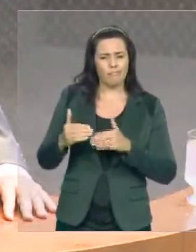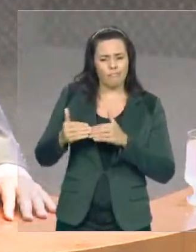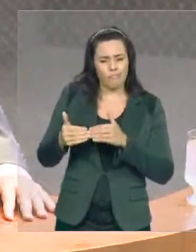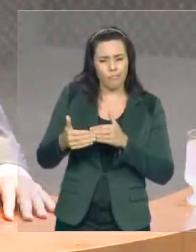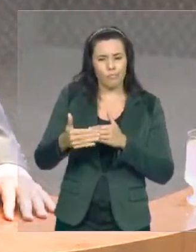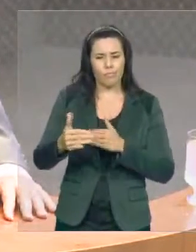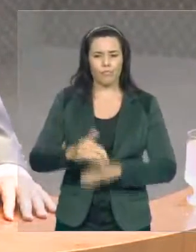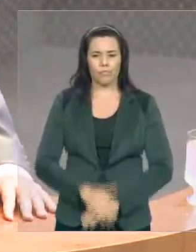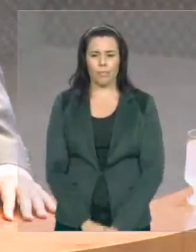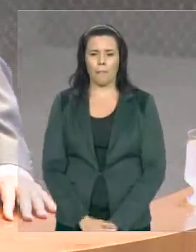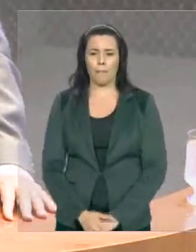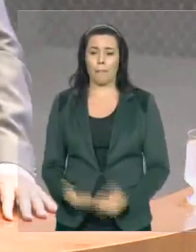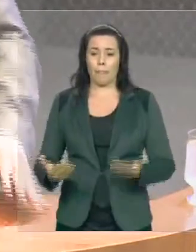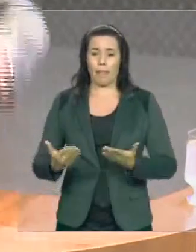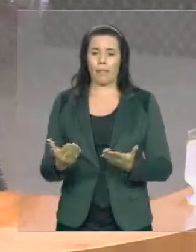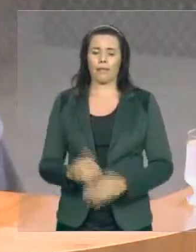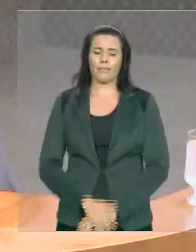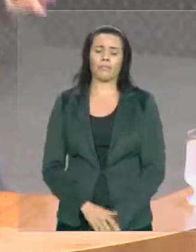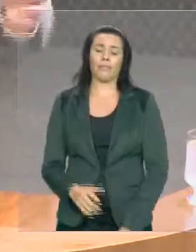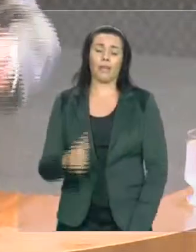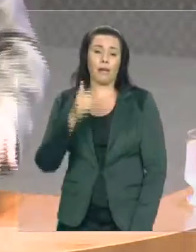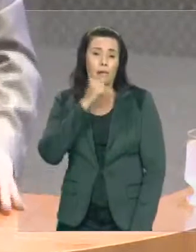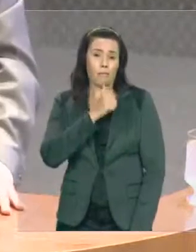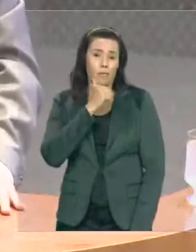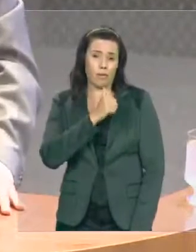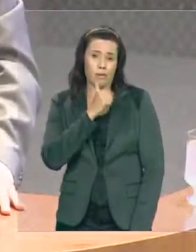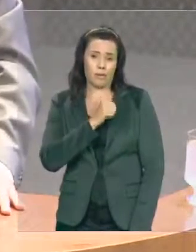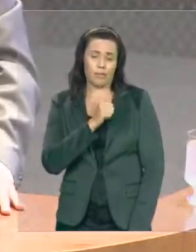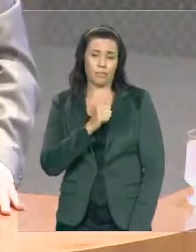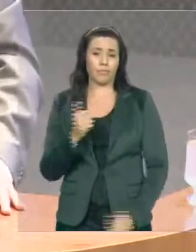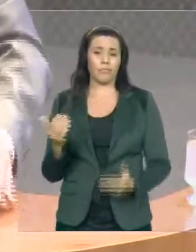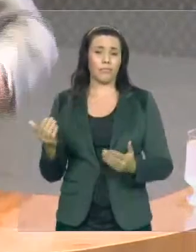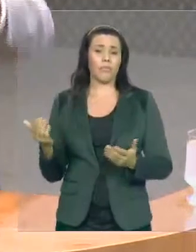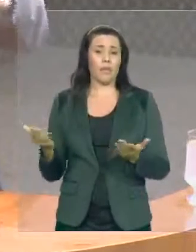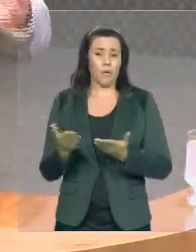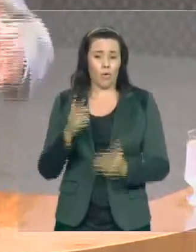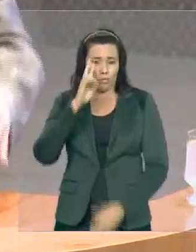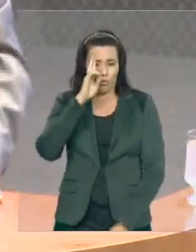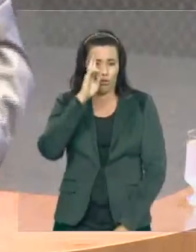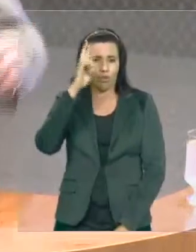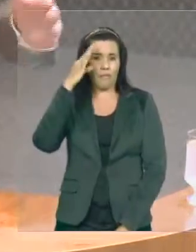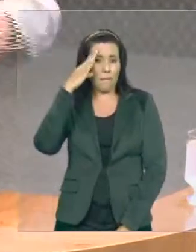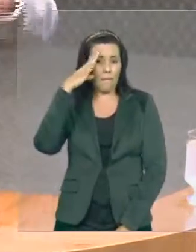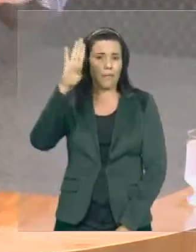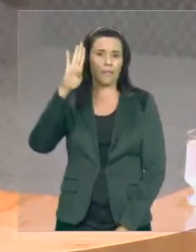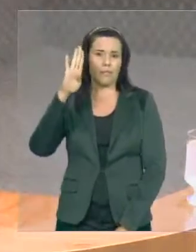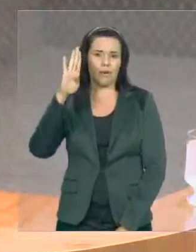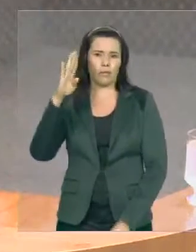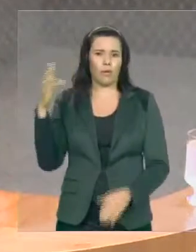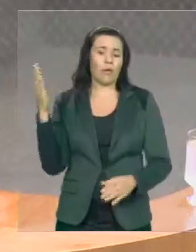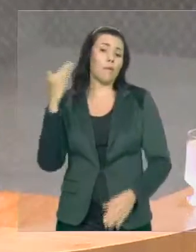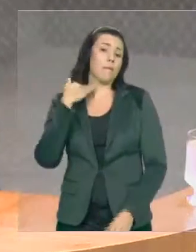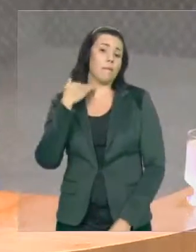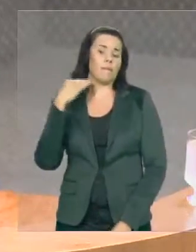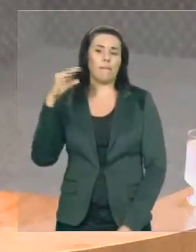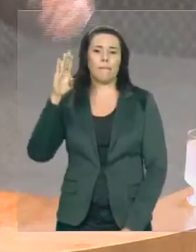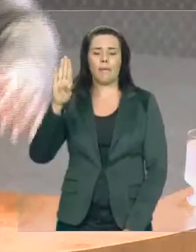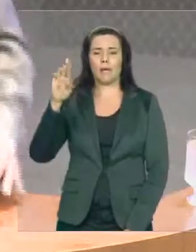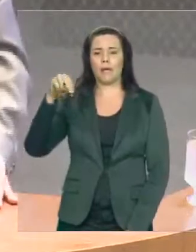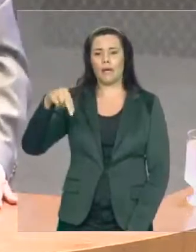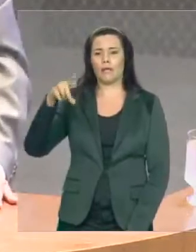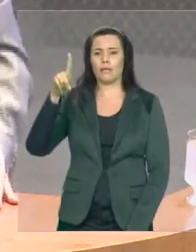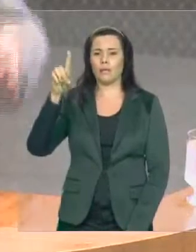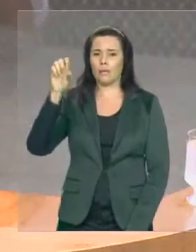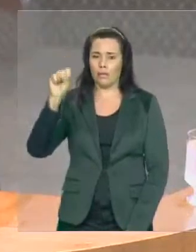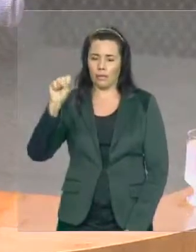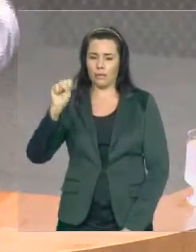e executivas para comandar o BNDES. O BNDES é um banco público que tem um orçamento muito maior do que muitos